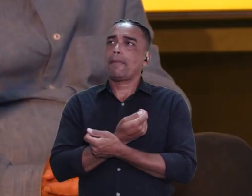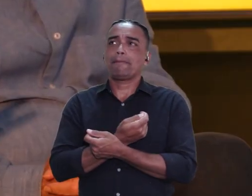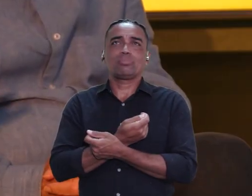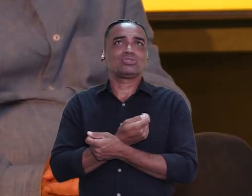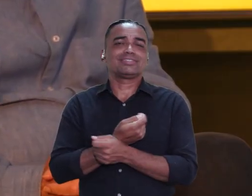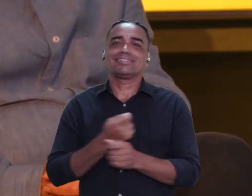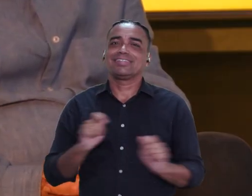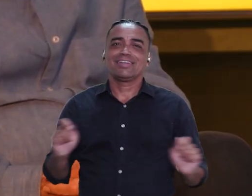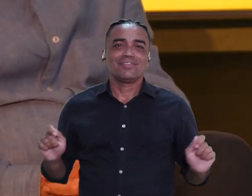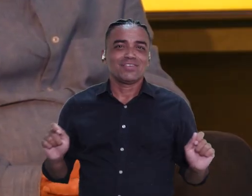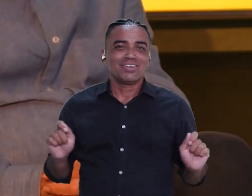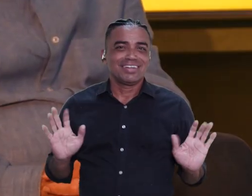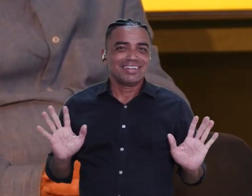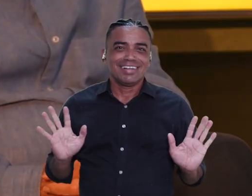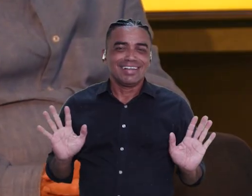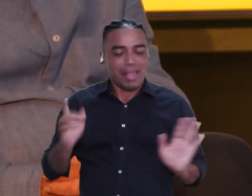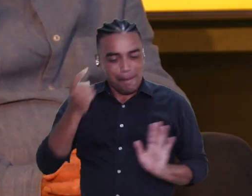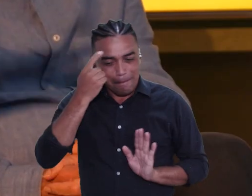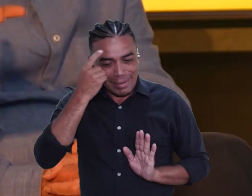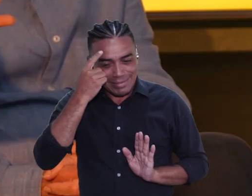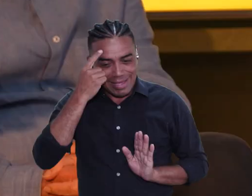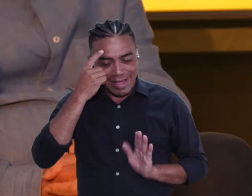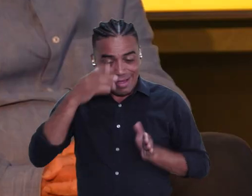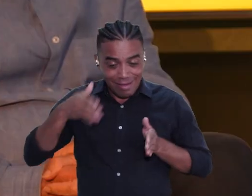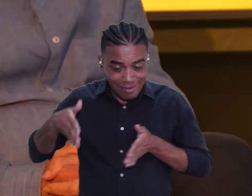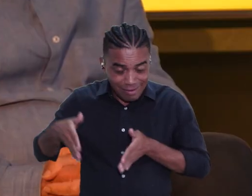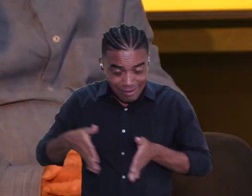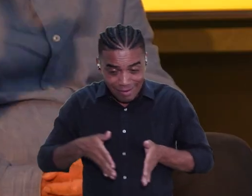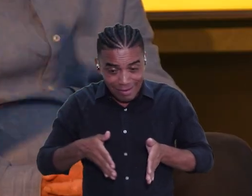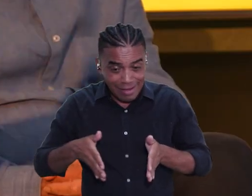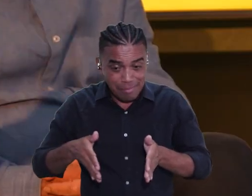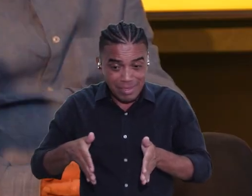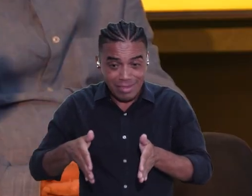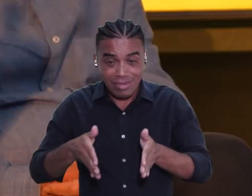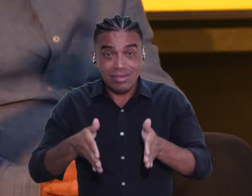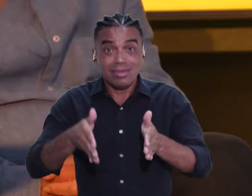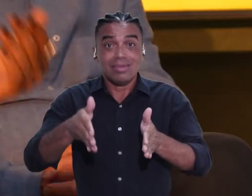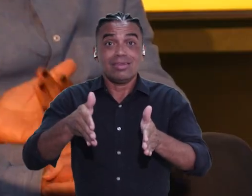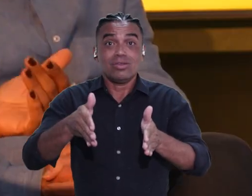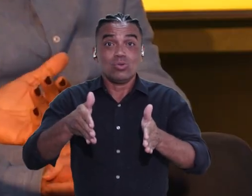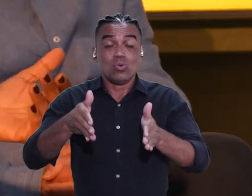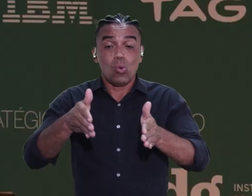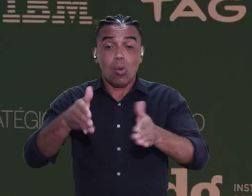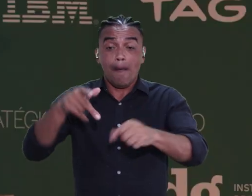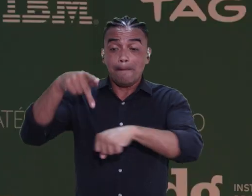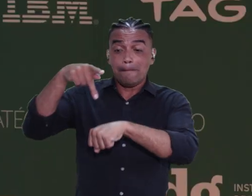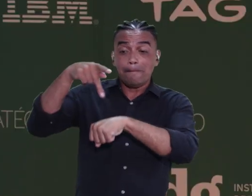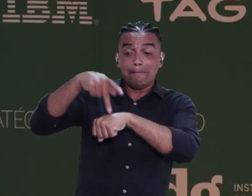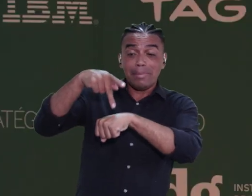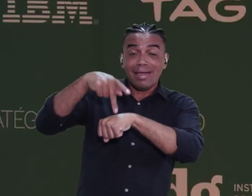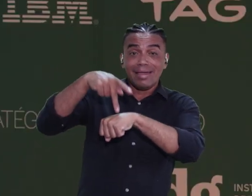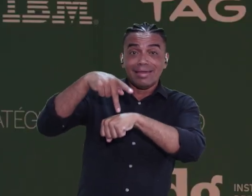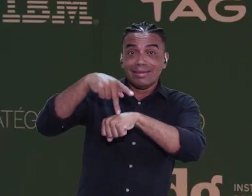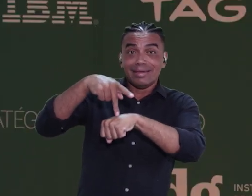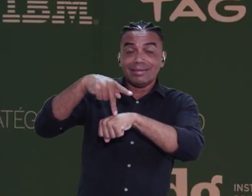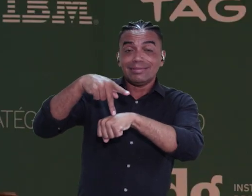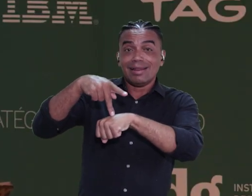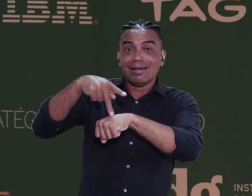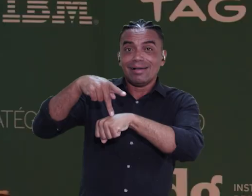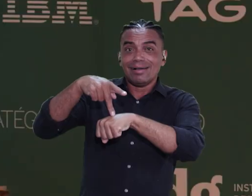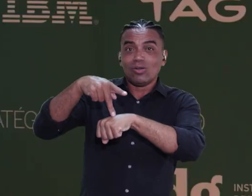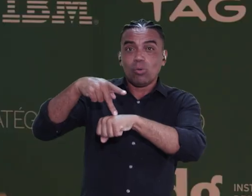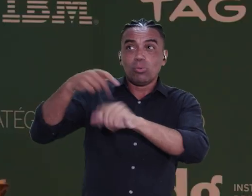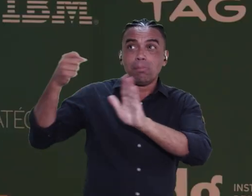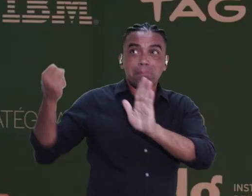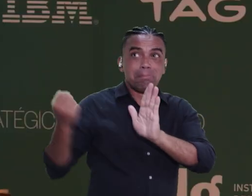não pensar nesse meio do caminho, nesse caminho e nessa pedra, como